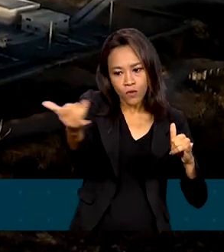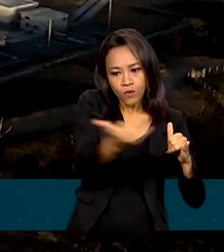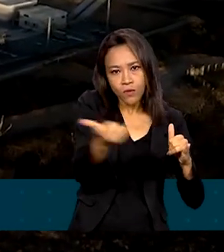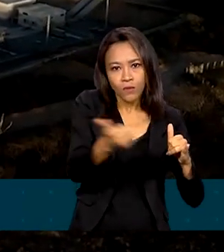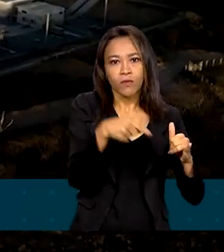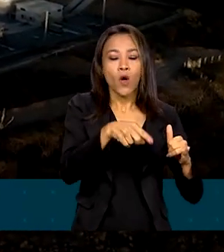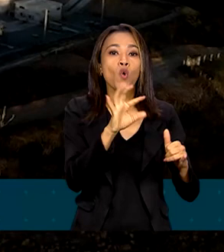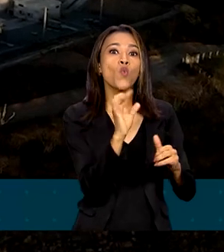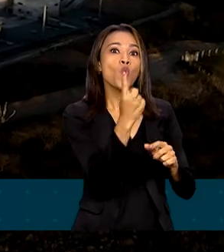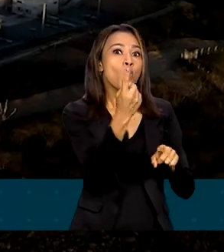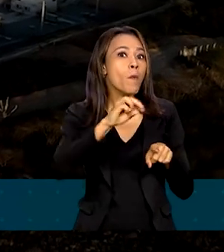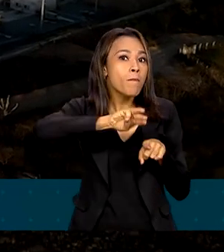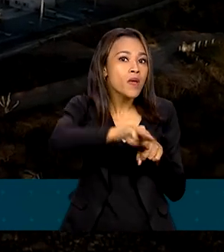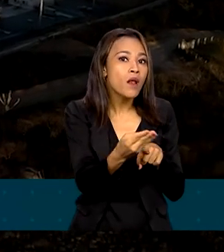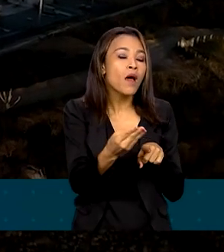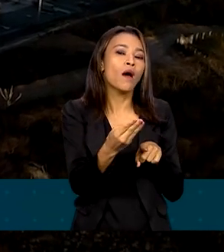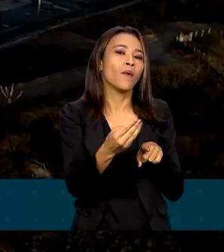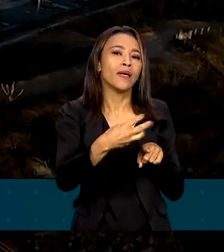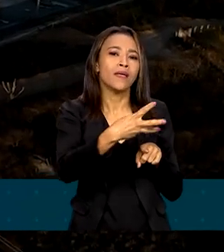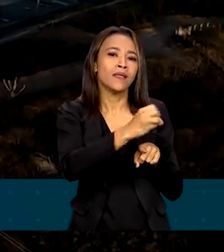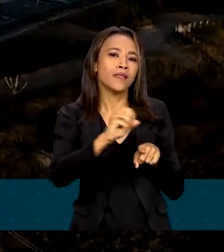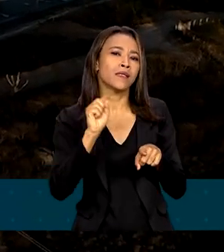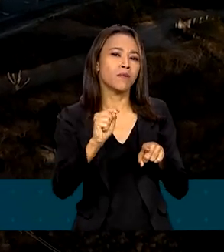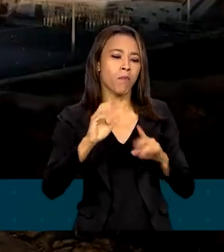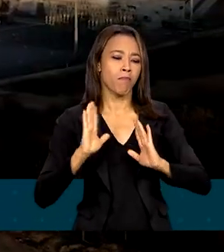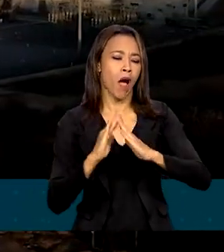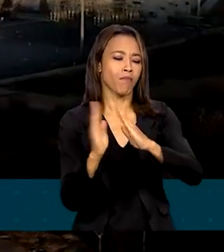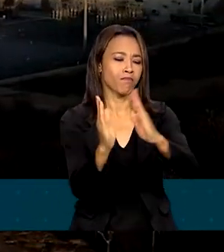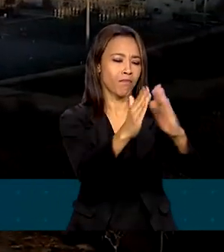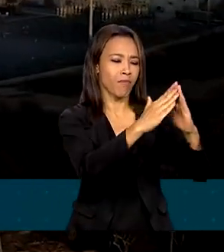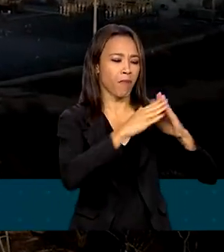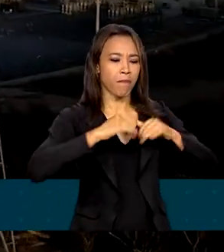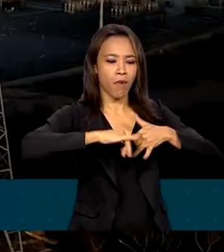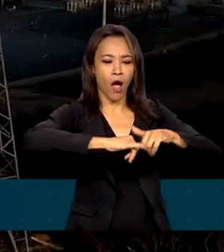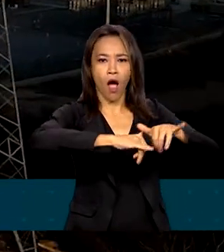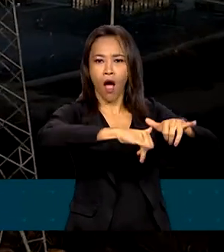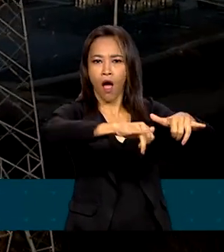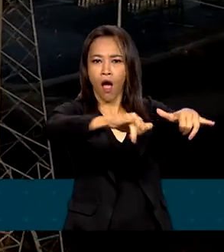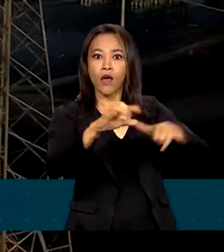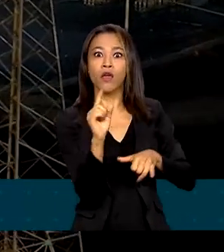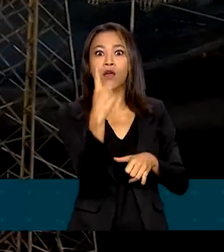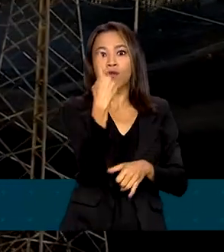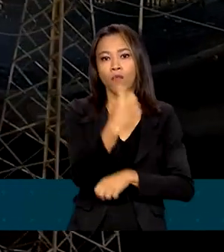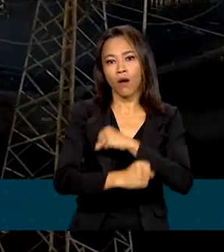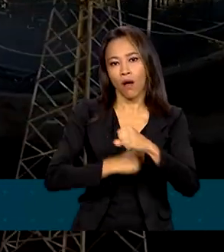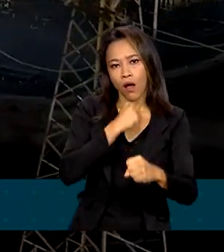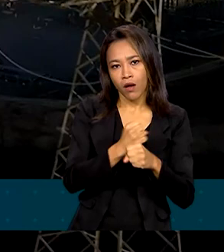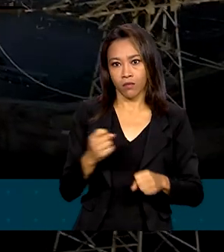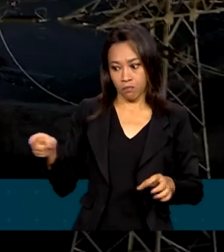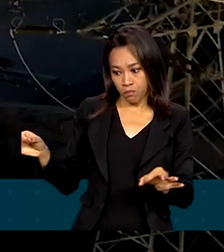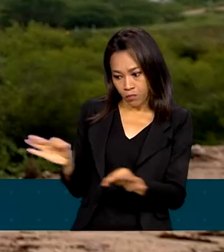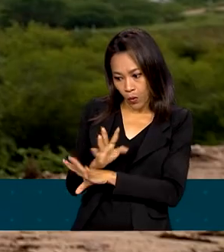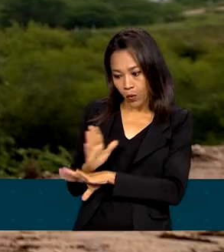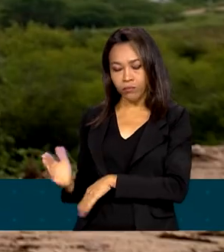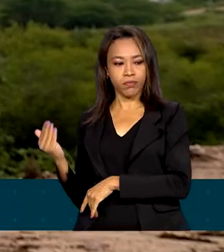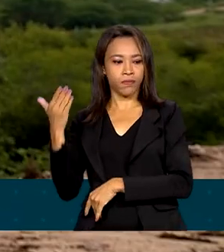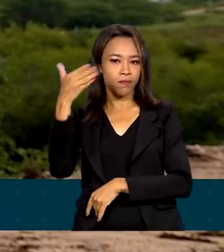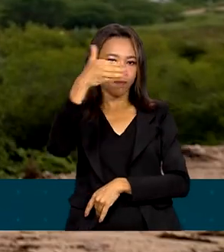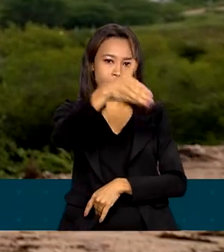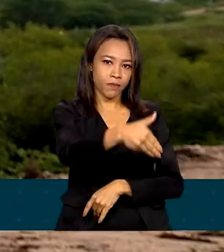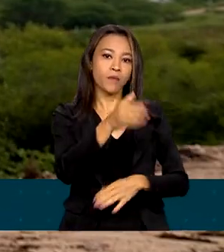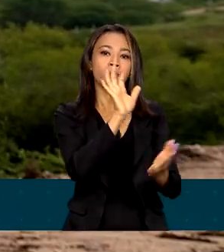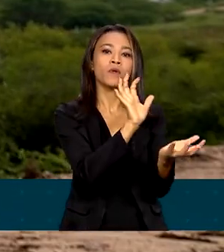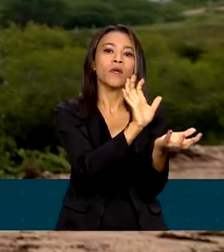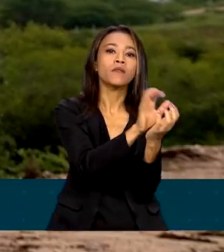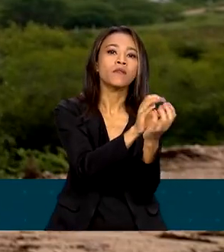abastecer 1 milhão e 300 mil residências em um ano. Daqui, o presidente segue para o Recife, onde participa de outras duas